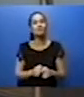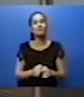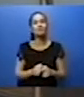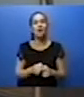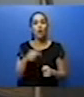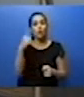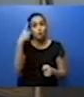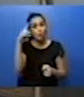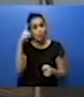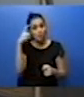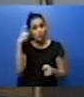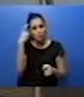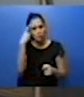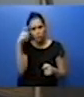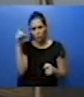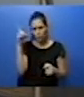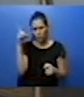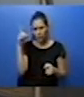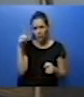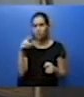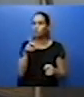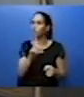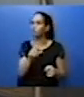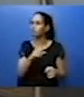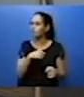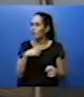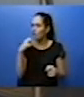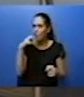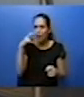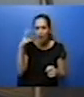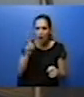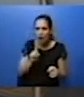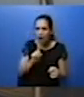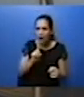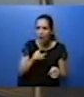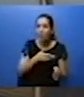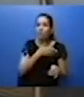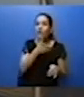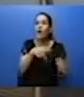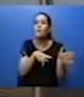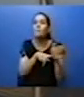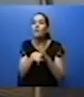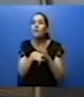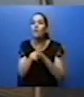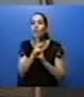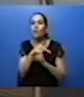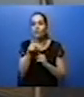dúvidas consultam tutor não tenho vergonha ok e até nosso próximo